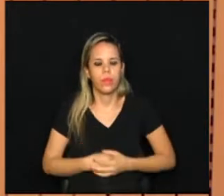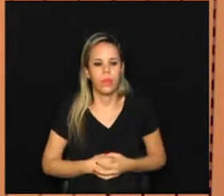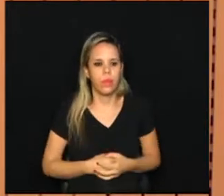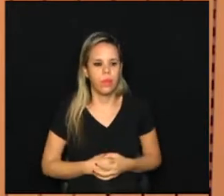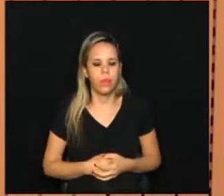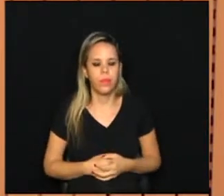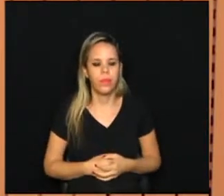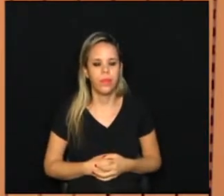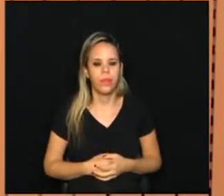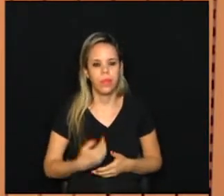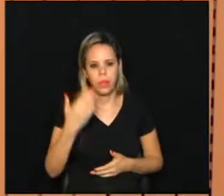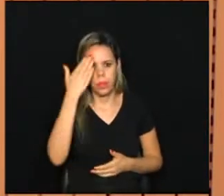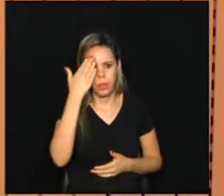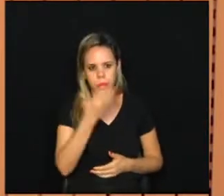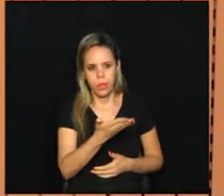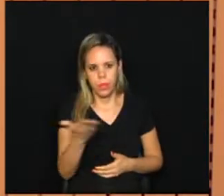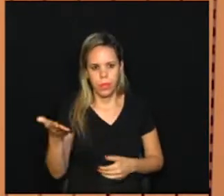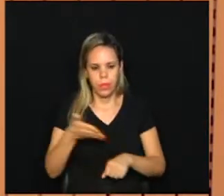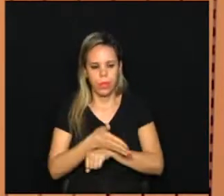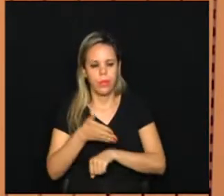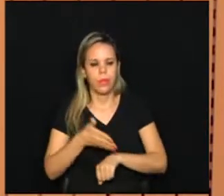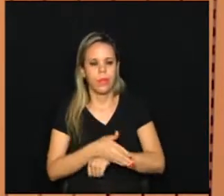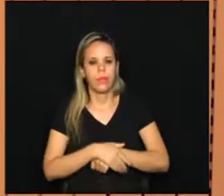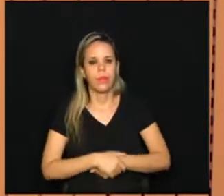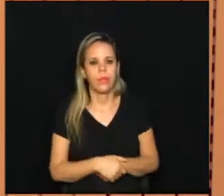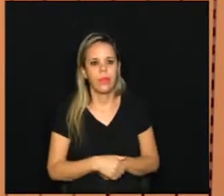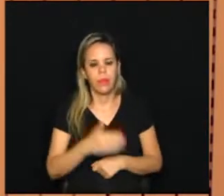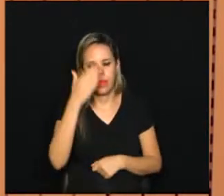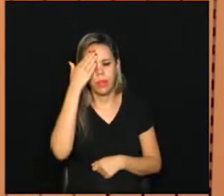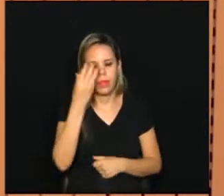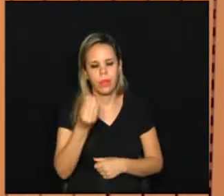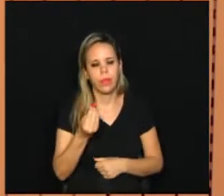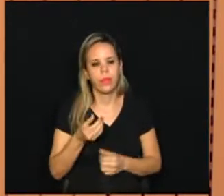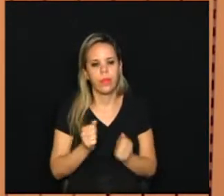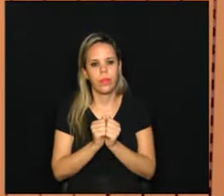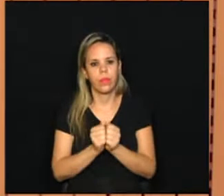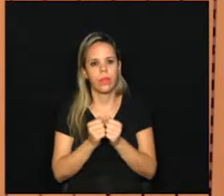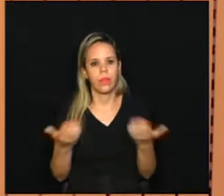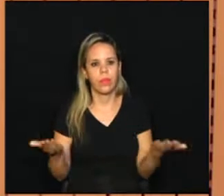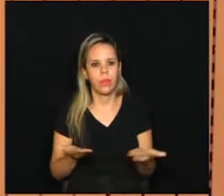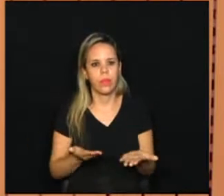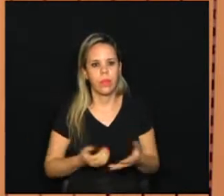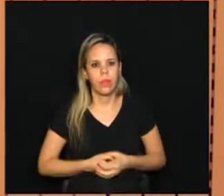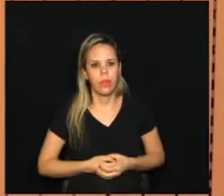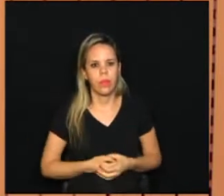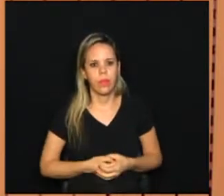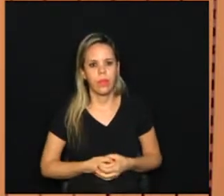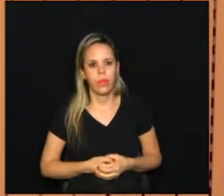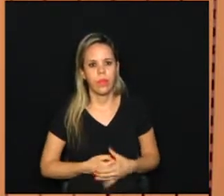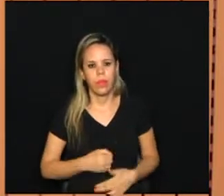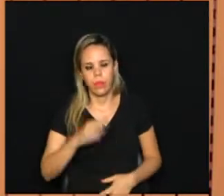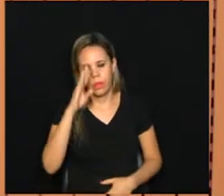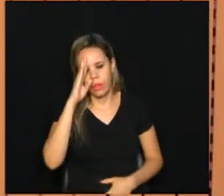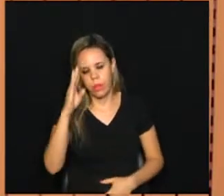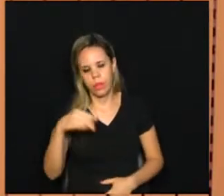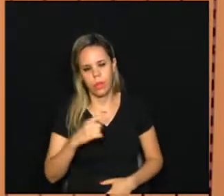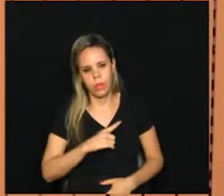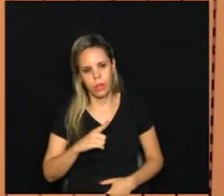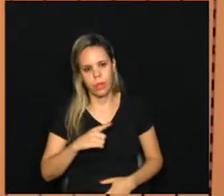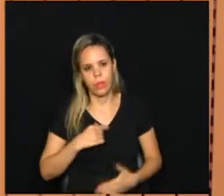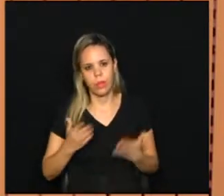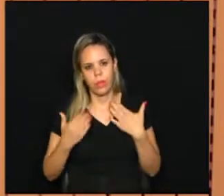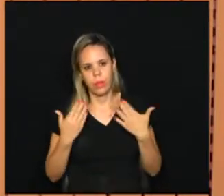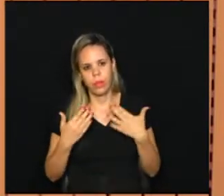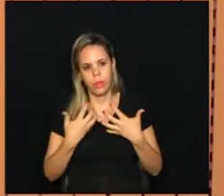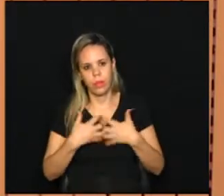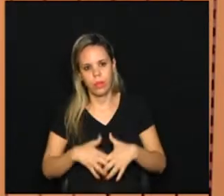Doutora Silvia, eu quero agradecer aqui a sua participação, agradeço muito por estar aqui conosco hoje. É fundamental que a gente tenha esse debate